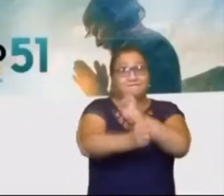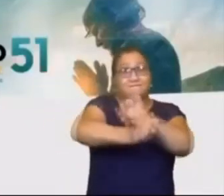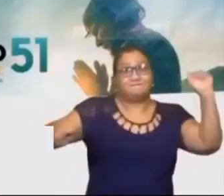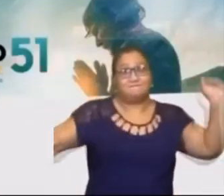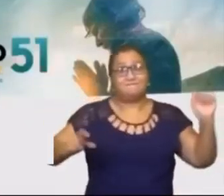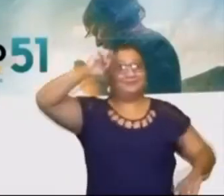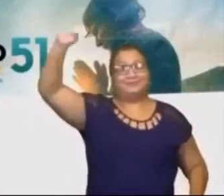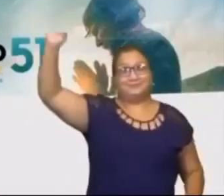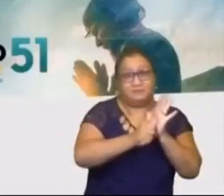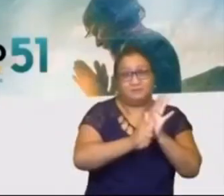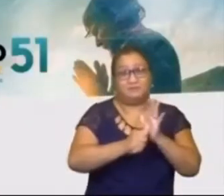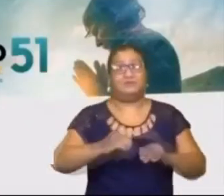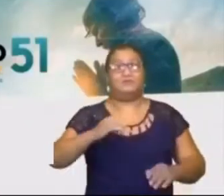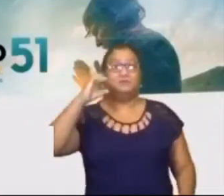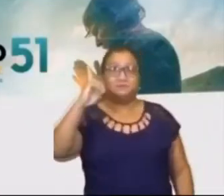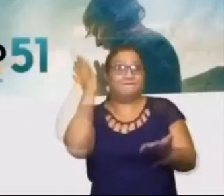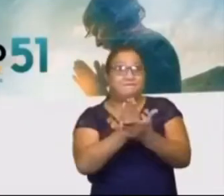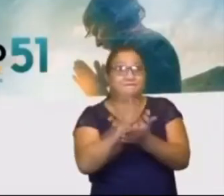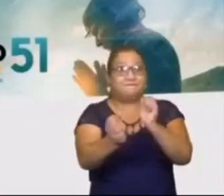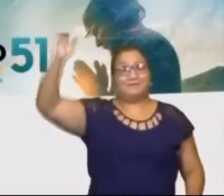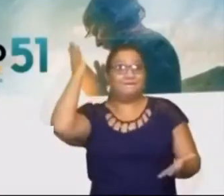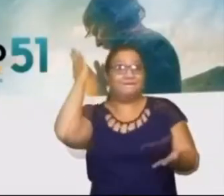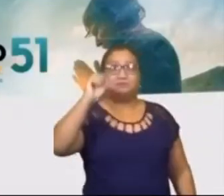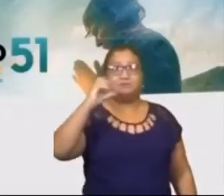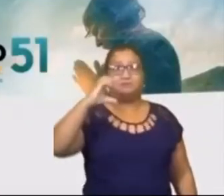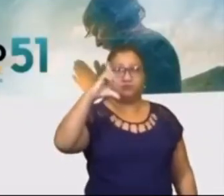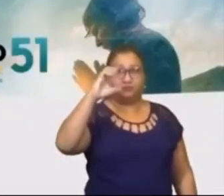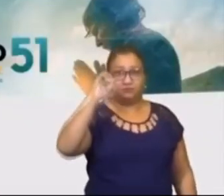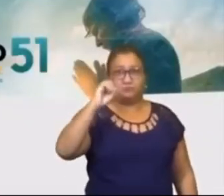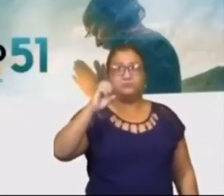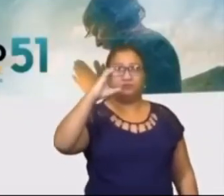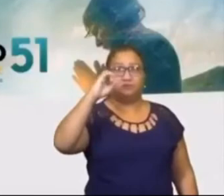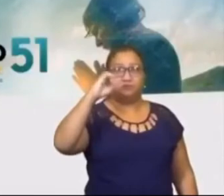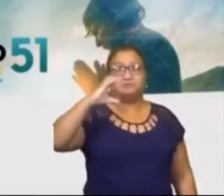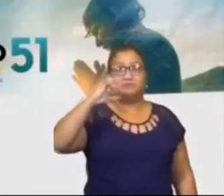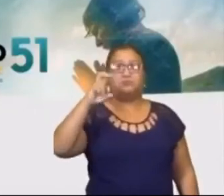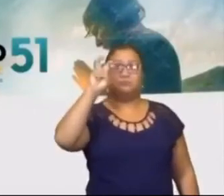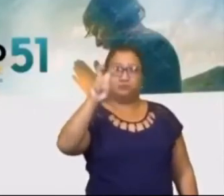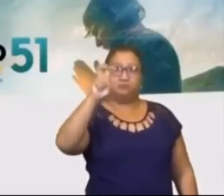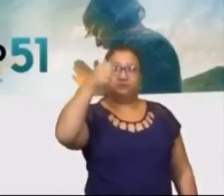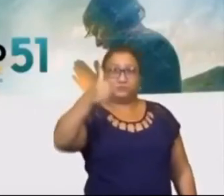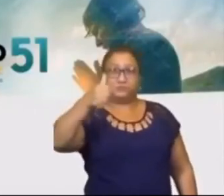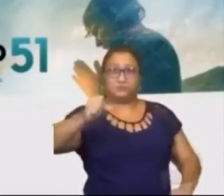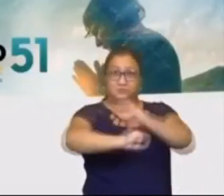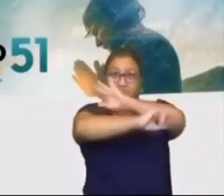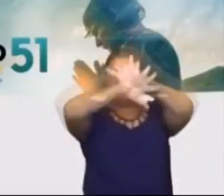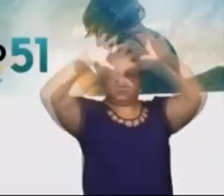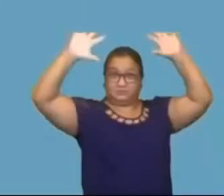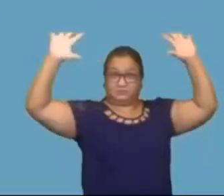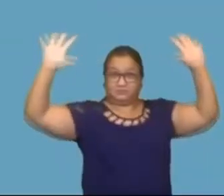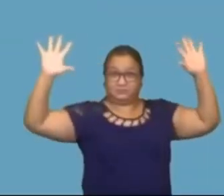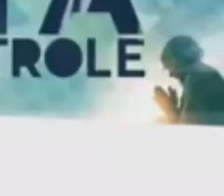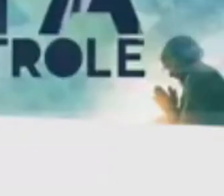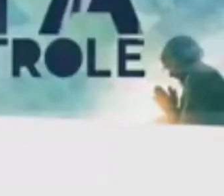Glória a escravidão, glória a corrupção, chega de Deus, cabo cinquenta e ouro, dá-se um, glória